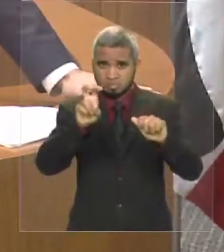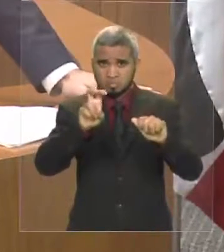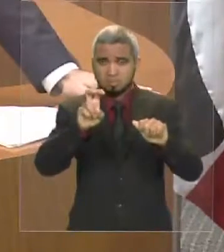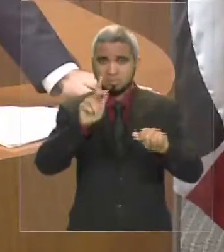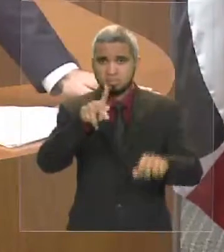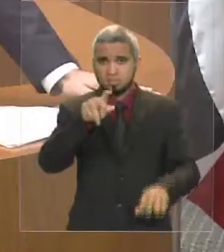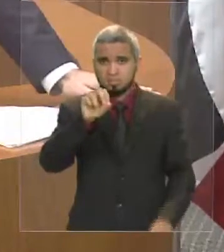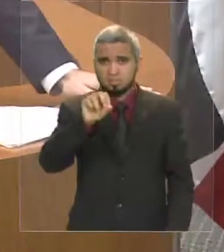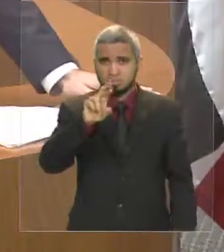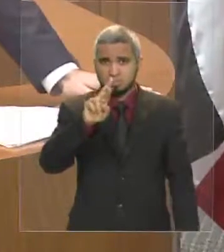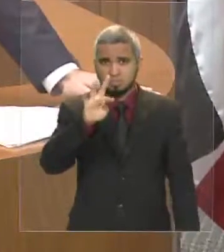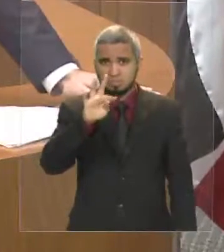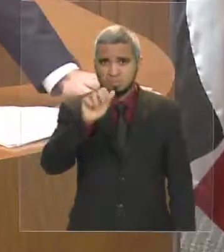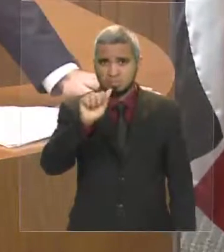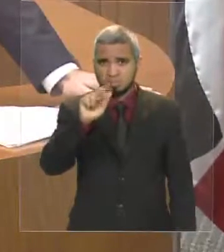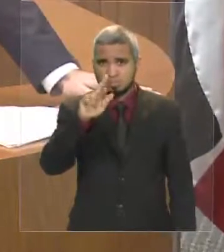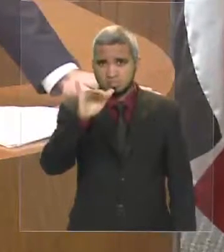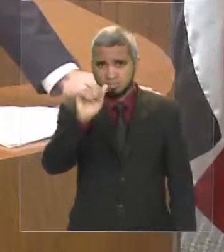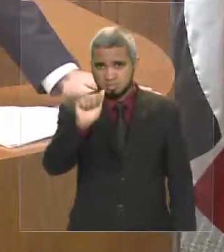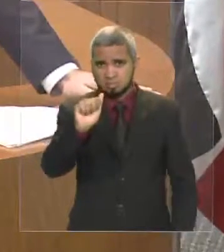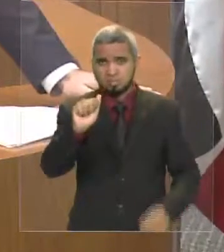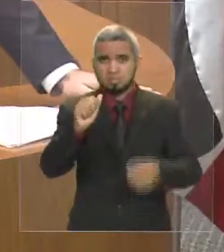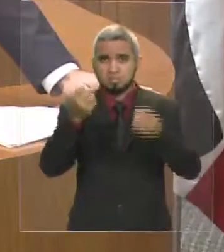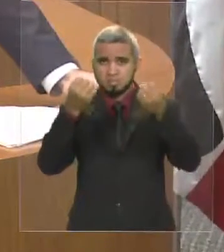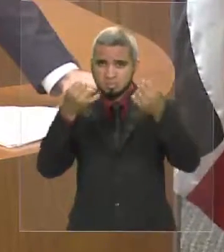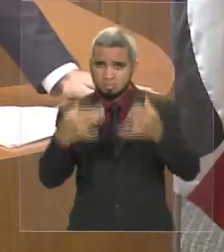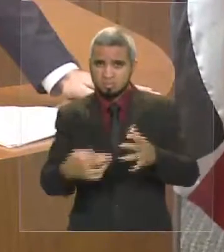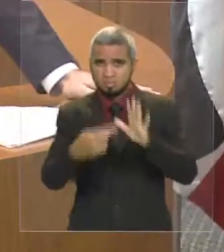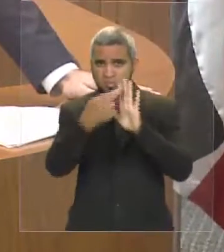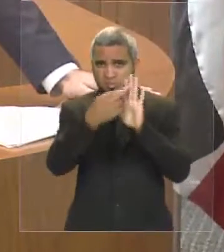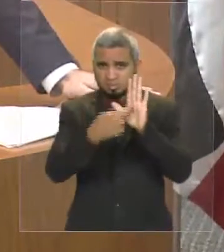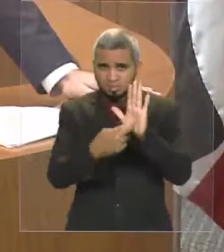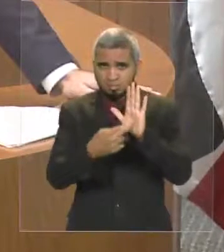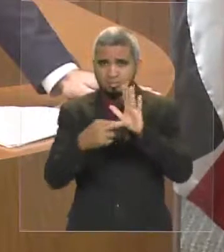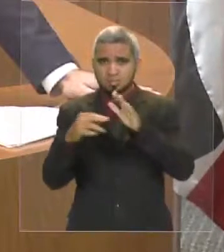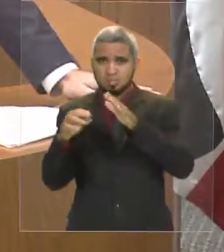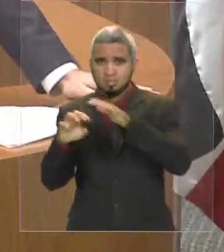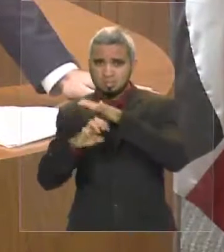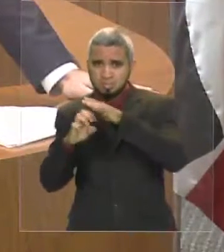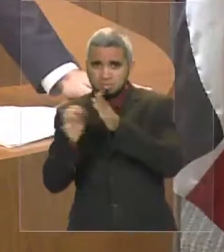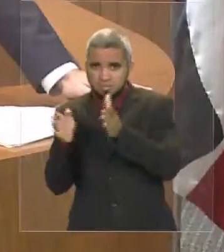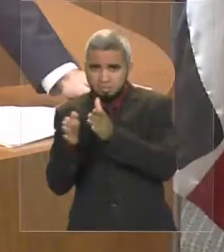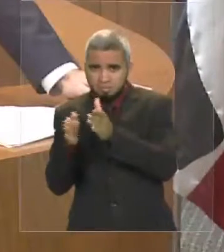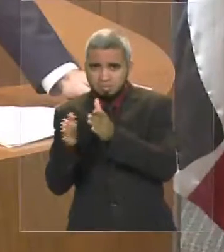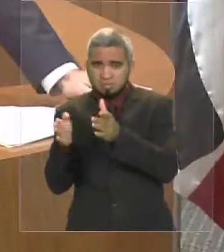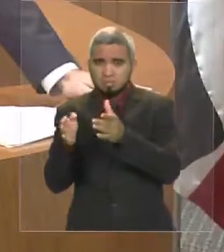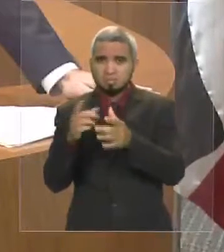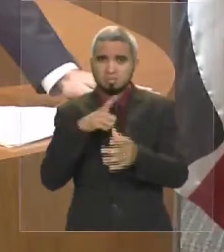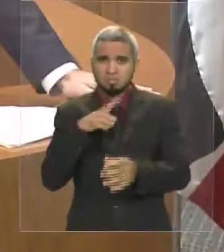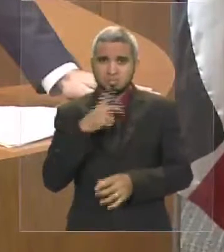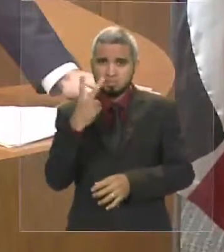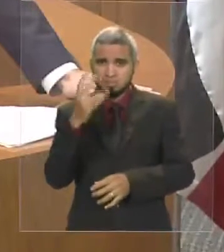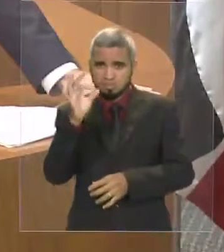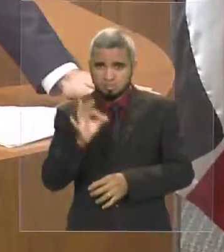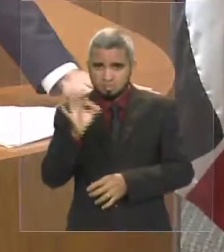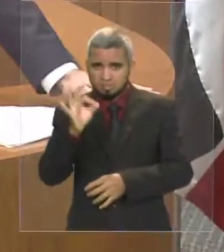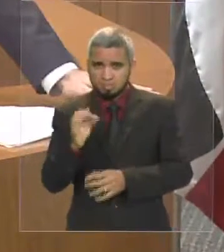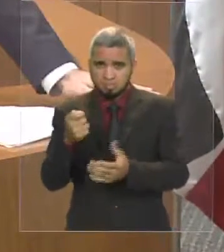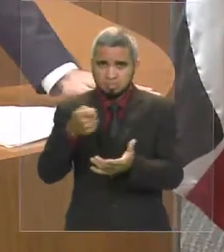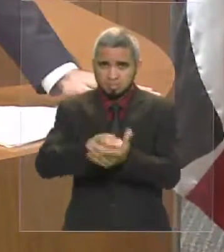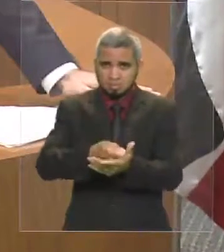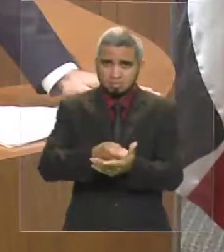Max Barros, que estabelece o credenciamento dos estabelecimentos que têm direito aos 2%, diz o seguinte: não será